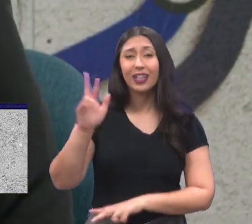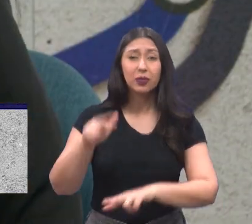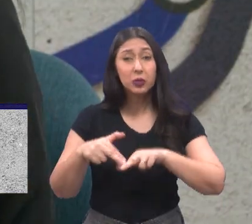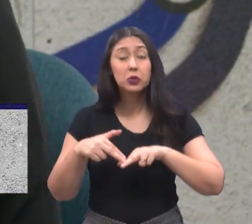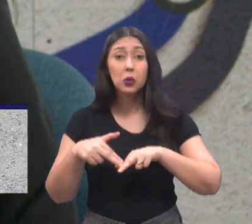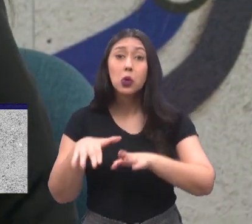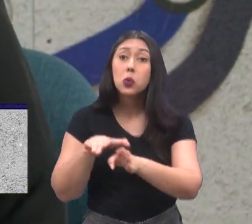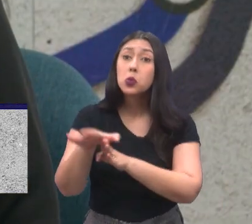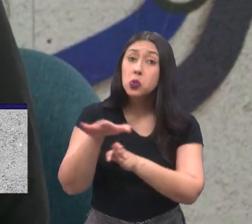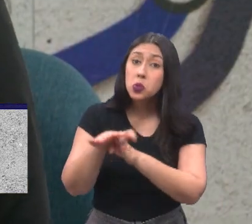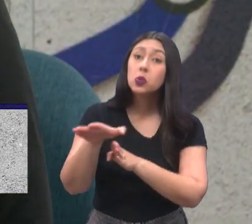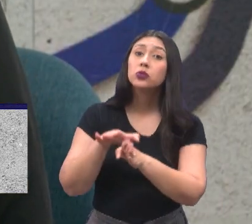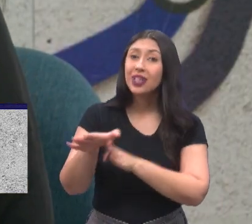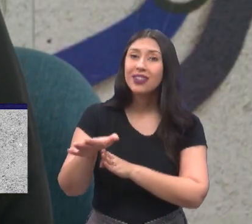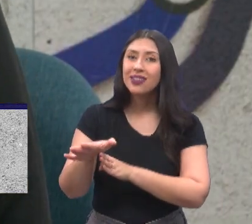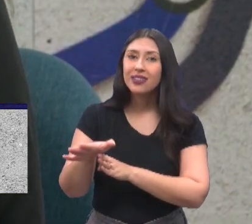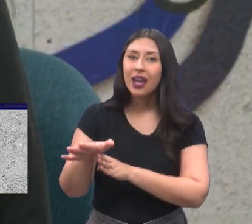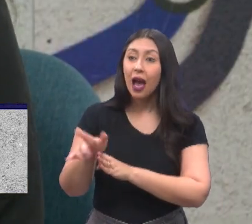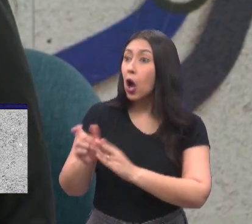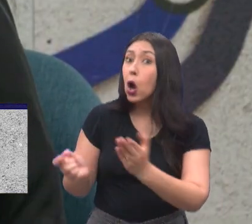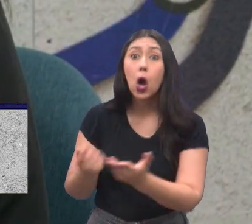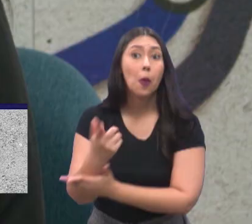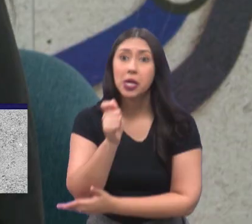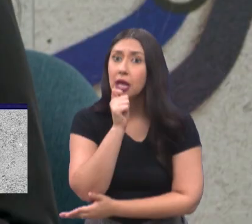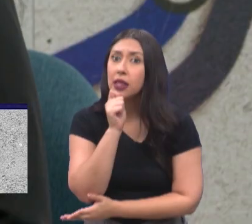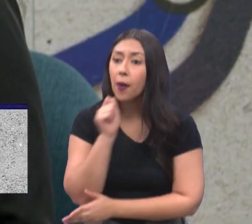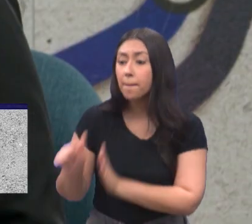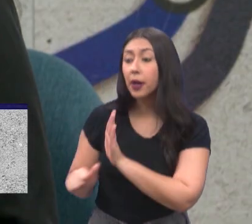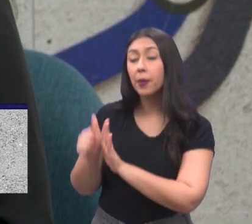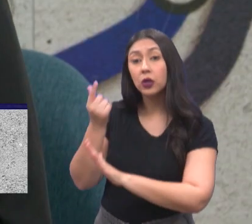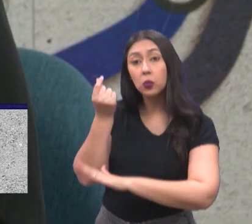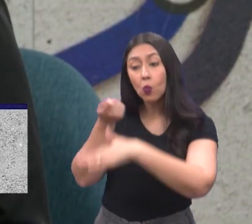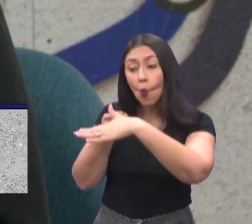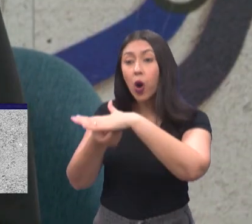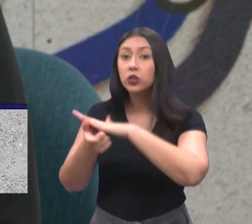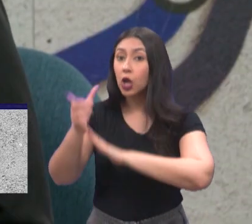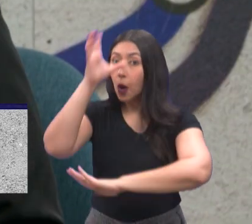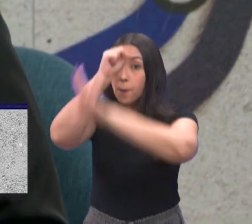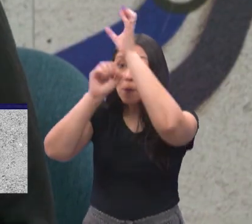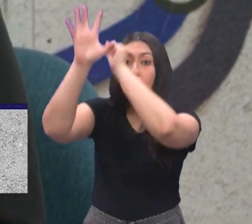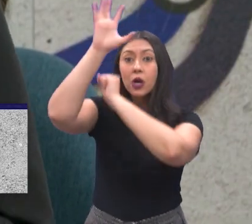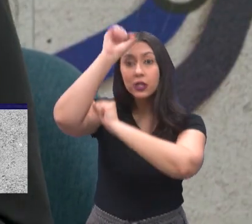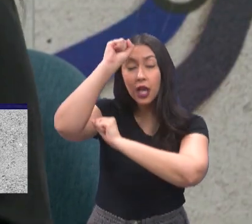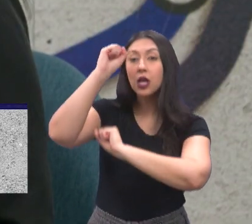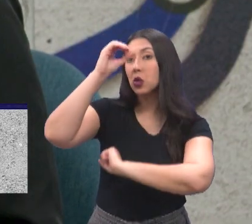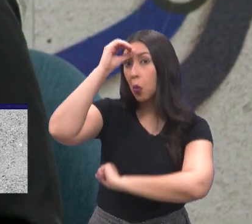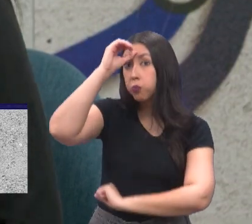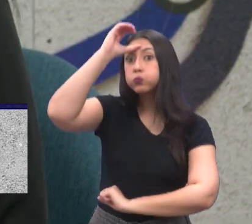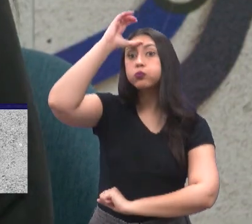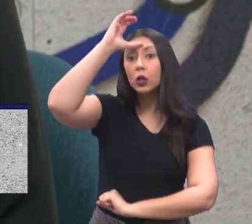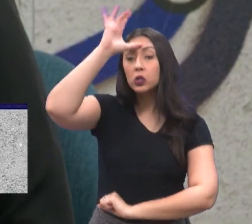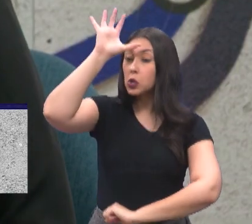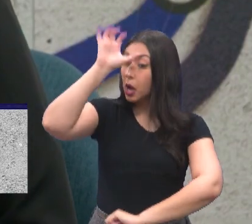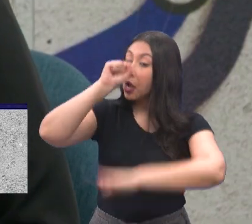aluno, não compre nada ainda, faça o seu investimento na aula e nos metais e nas gemas, aprende para